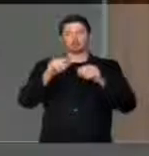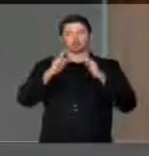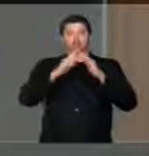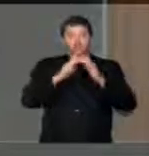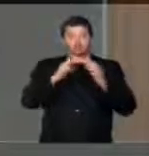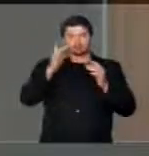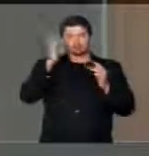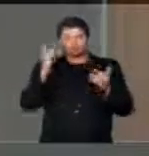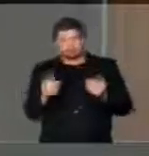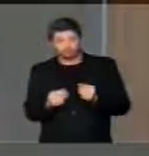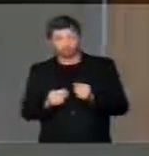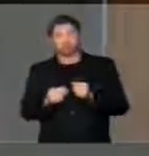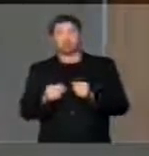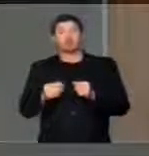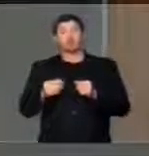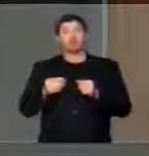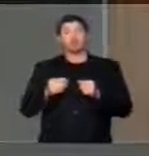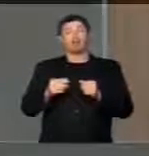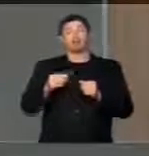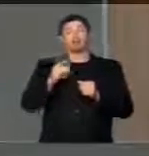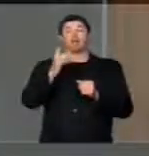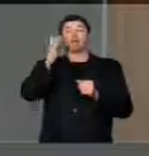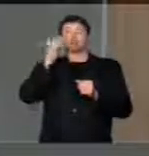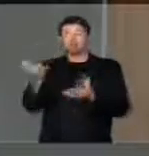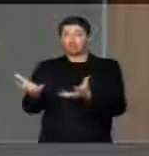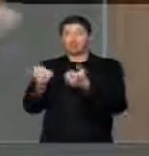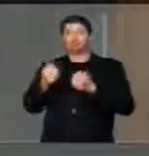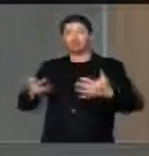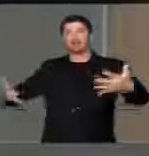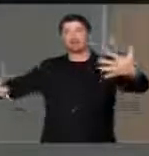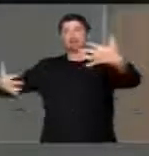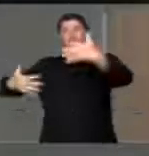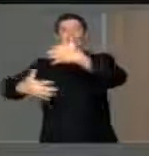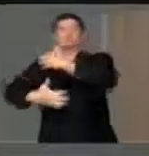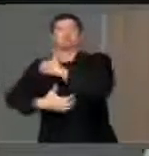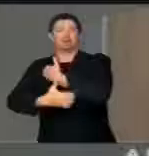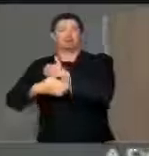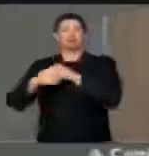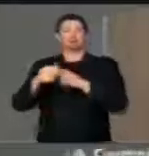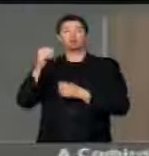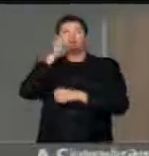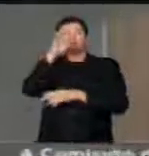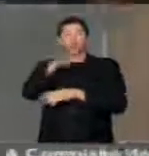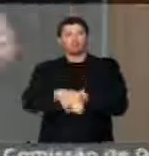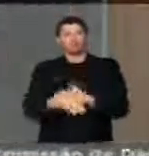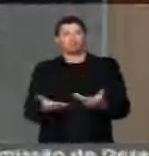disse ao Maranhão que ele podia proceder daquela forma. Ficou esperando ele